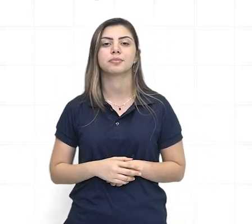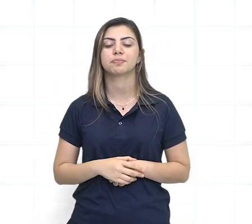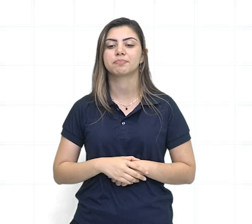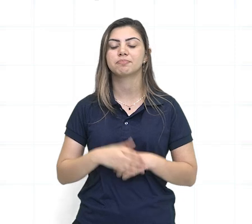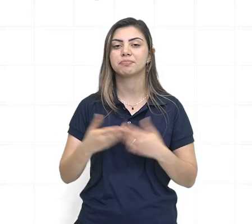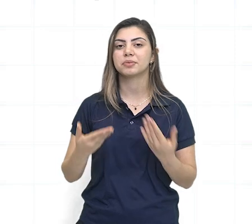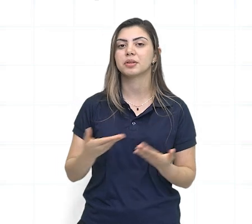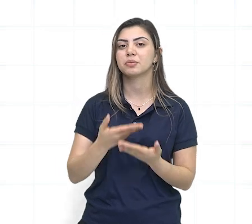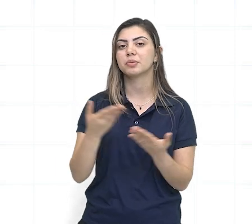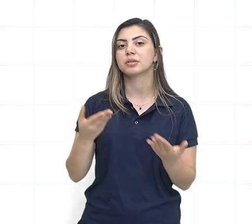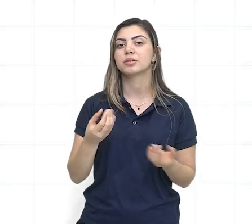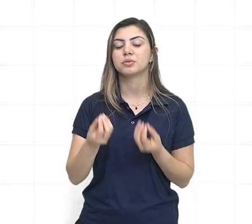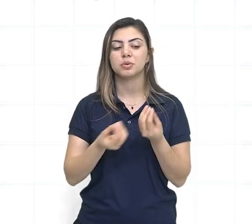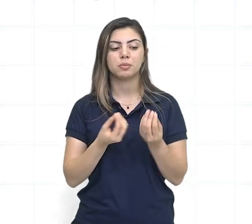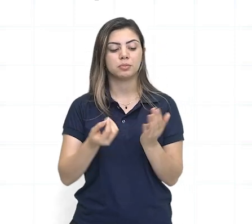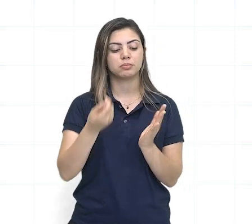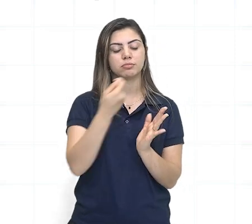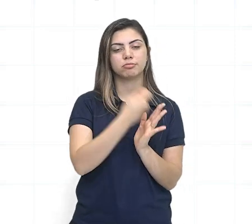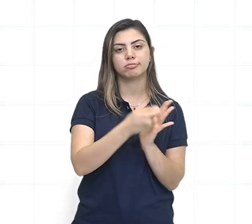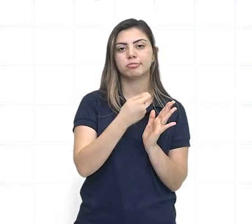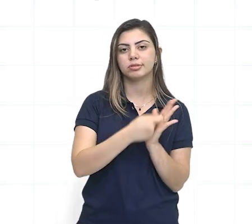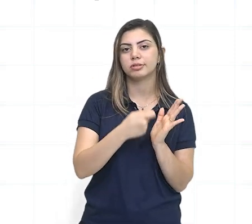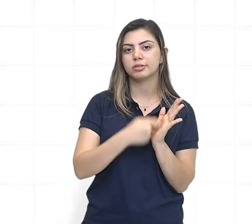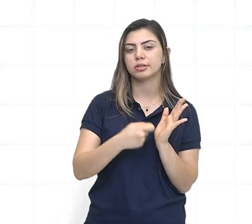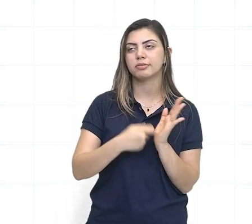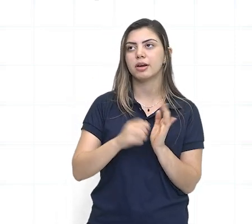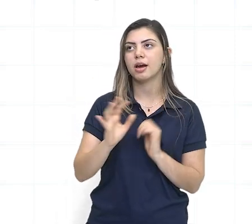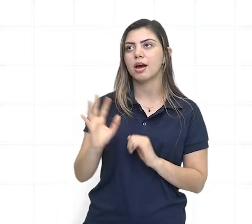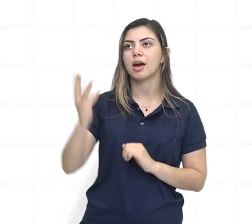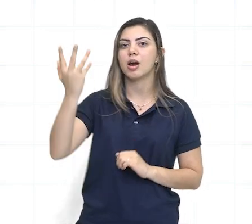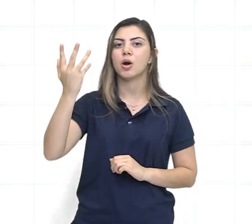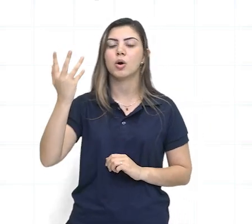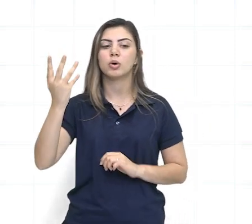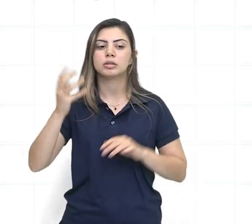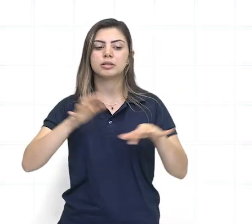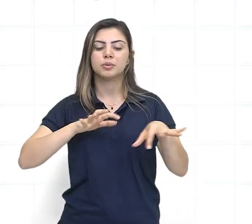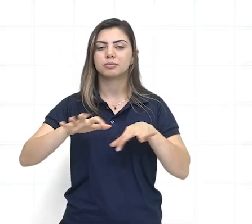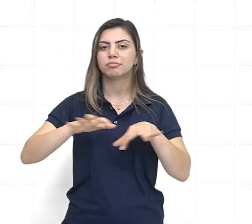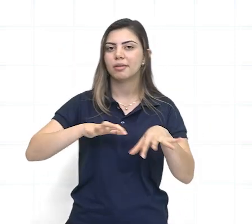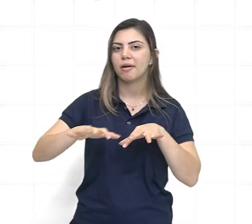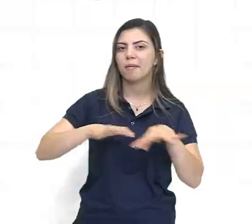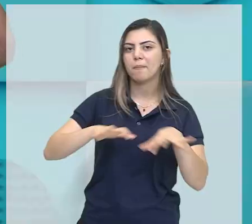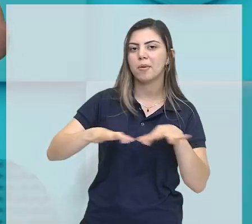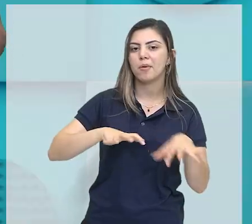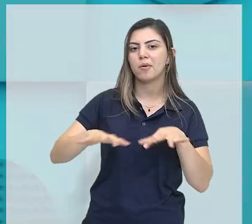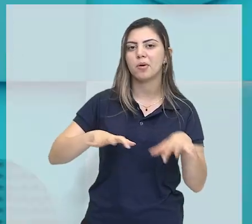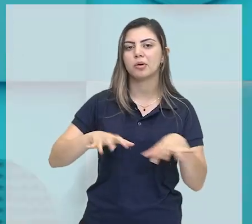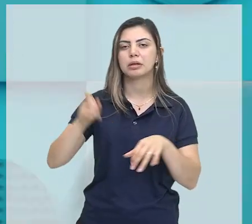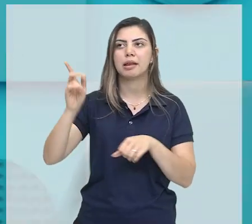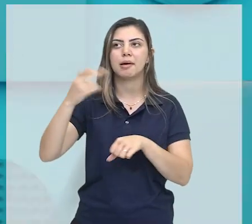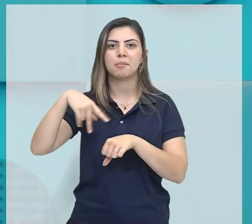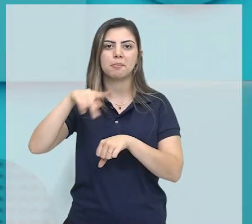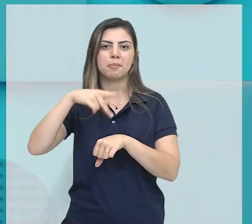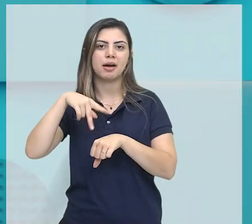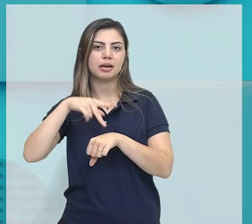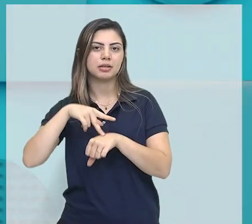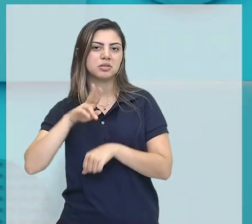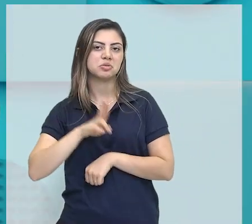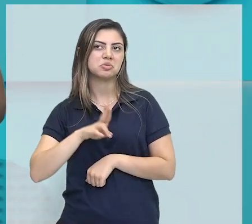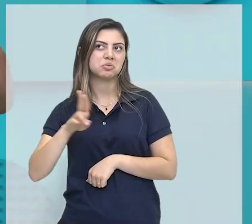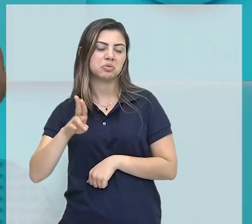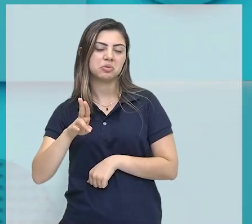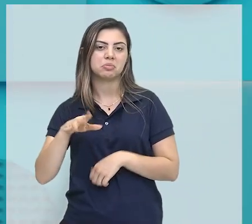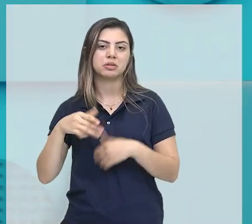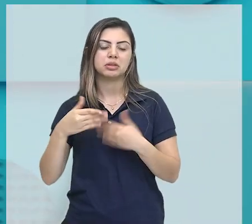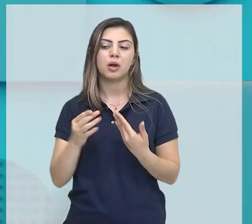Então, você lá vai escrever, né, aconteceu um terremoto no país fulano de